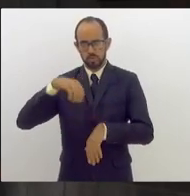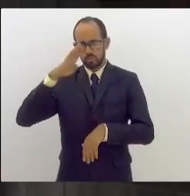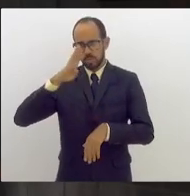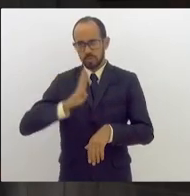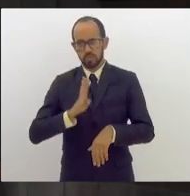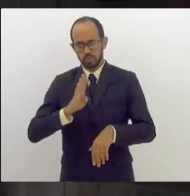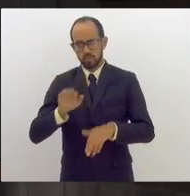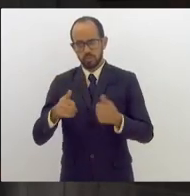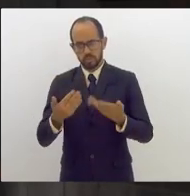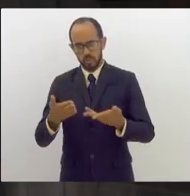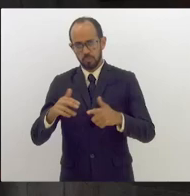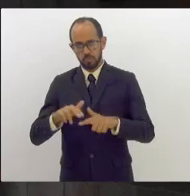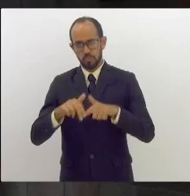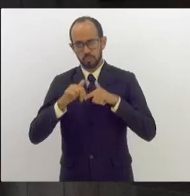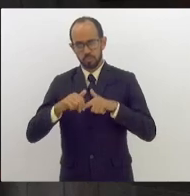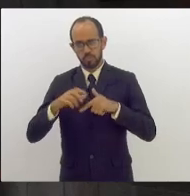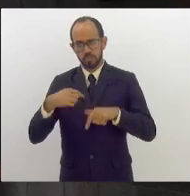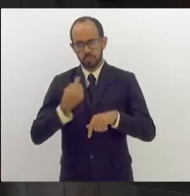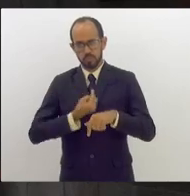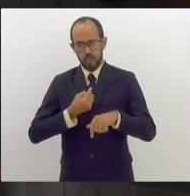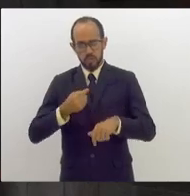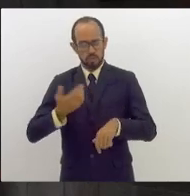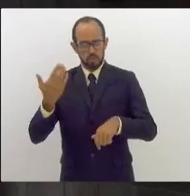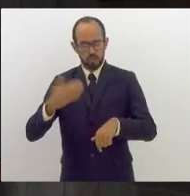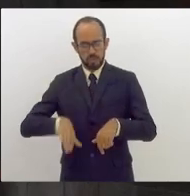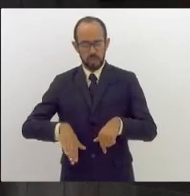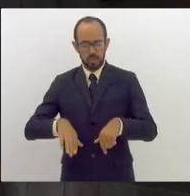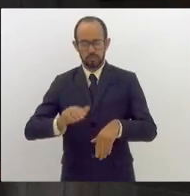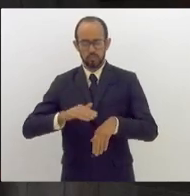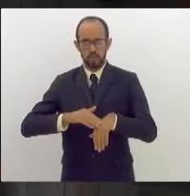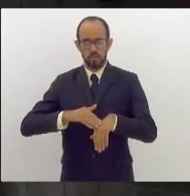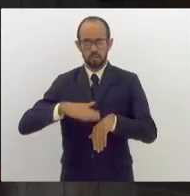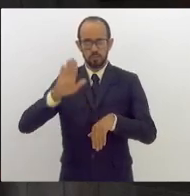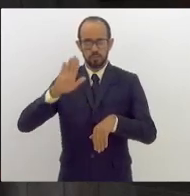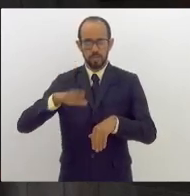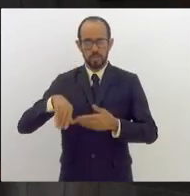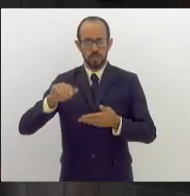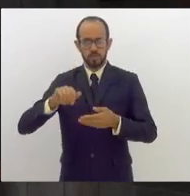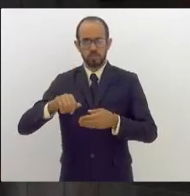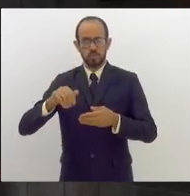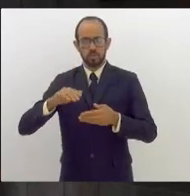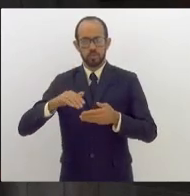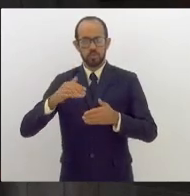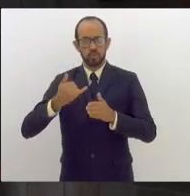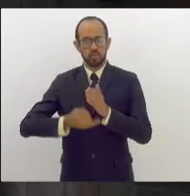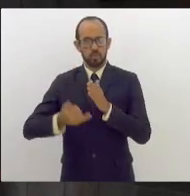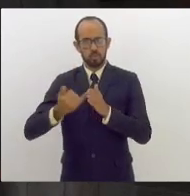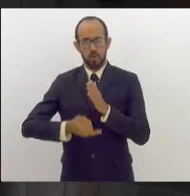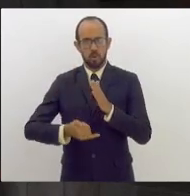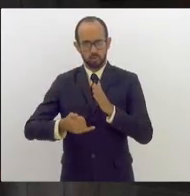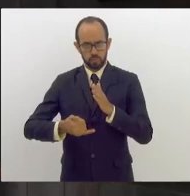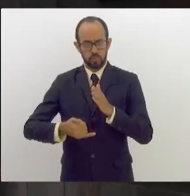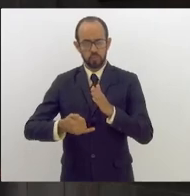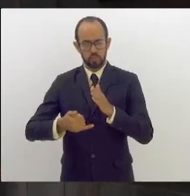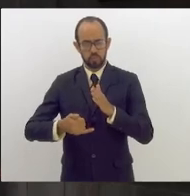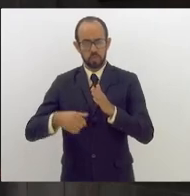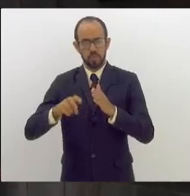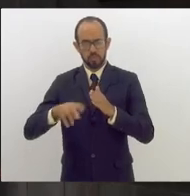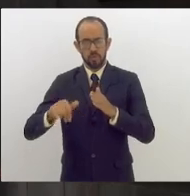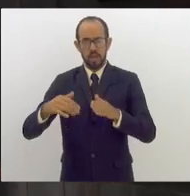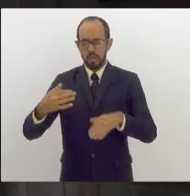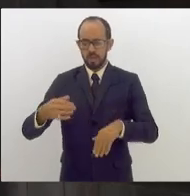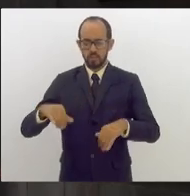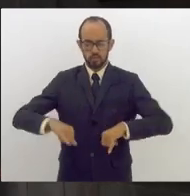nós vamos firmar o pé nós não queremos o aumento da Carga Tributária que vai doer no bolso da população Fluminense